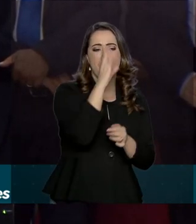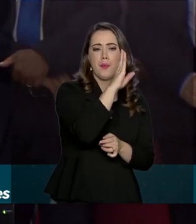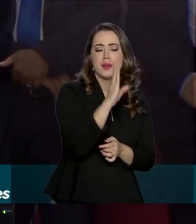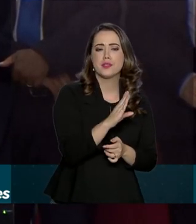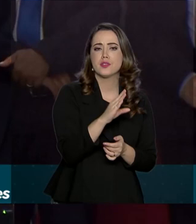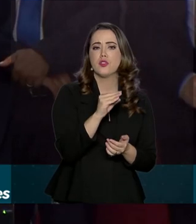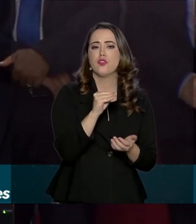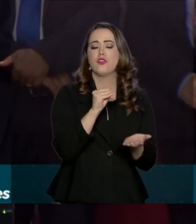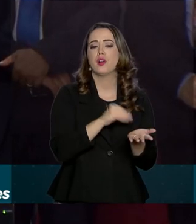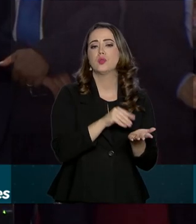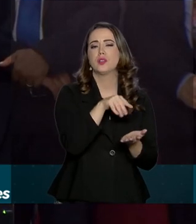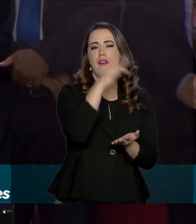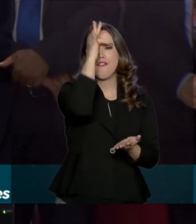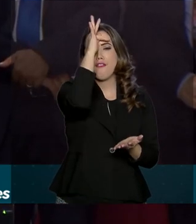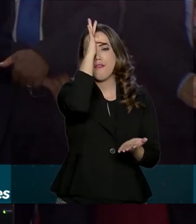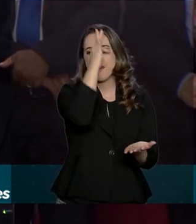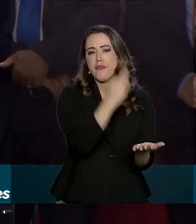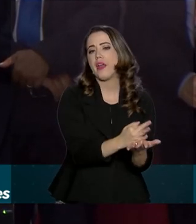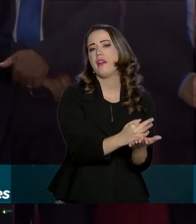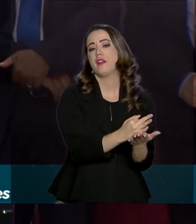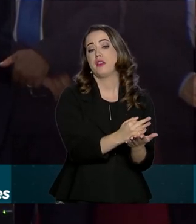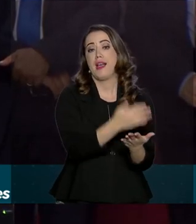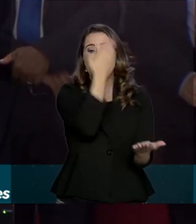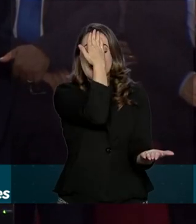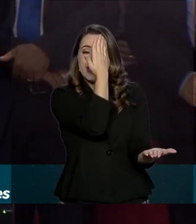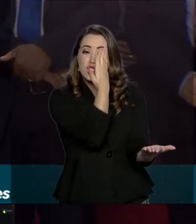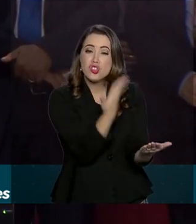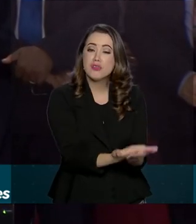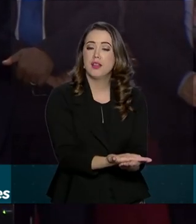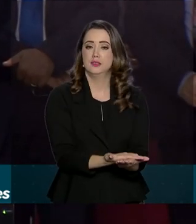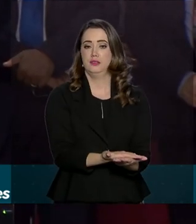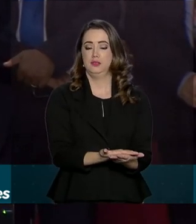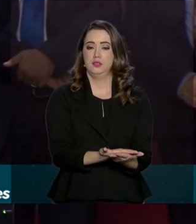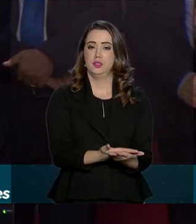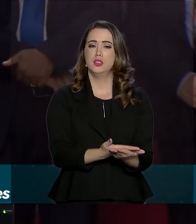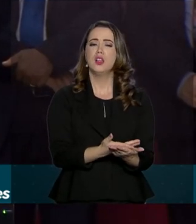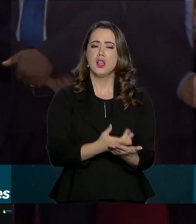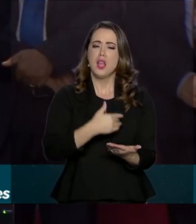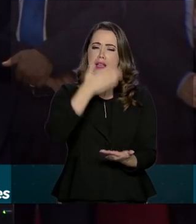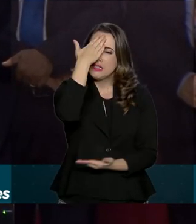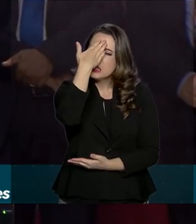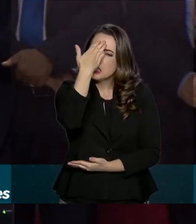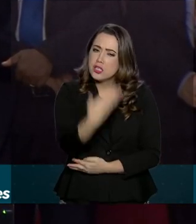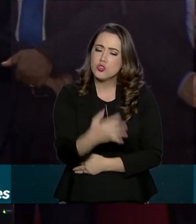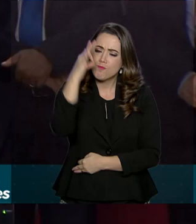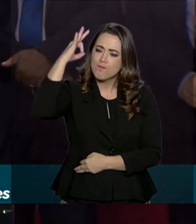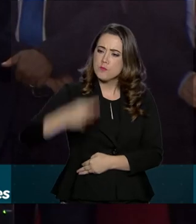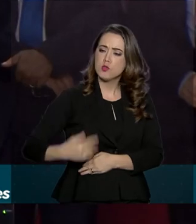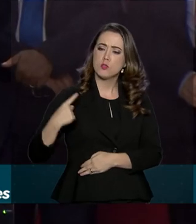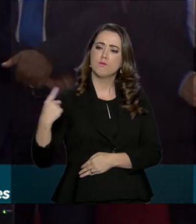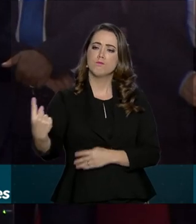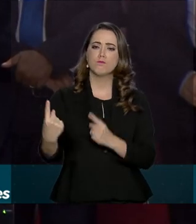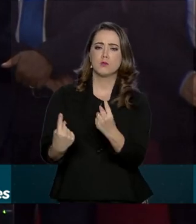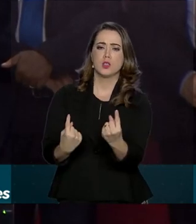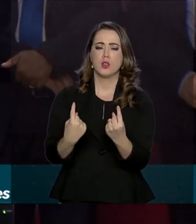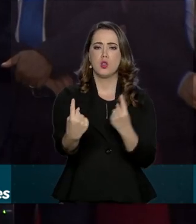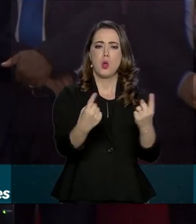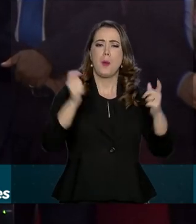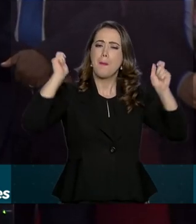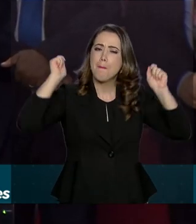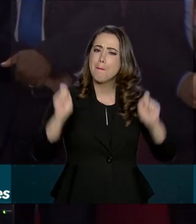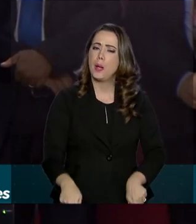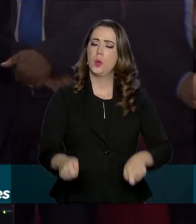fé, é acreditar, é ter a certeza que cada um de nós